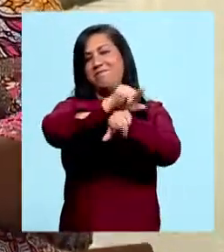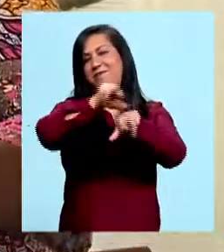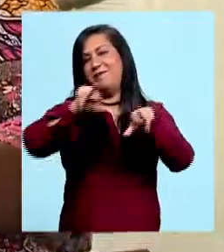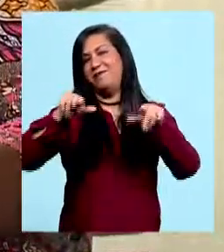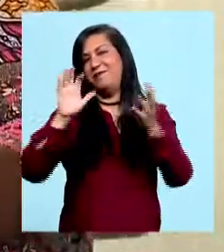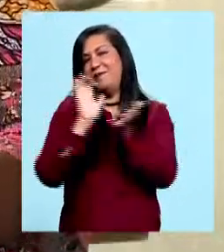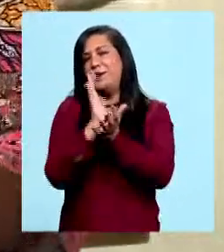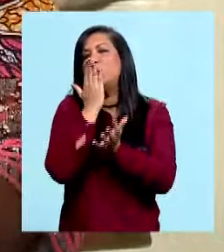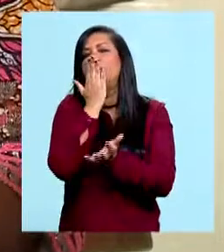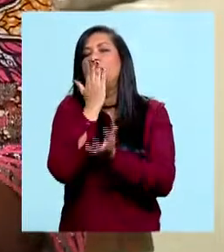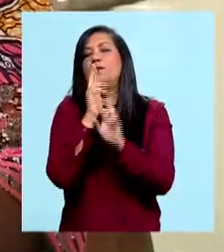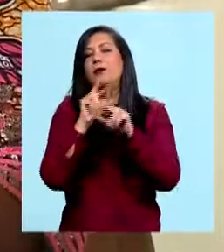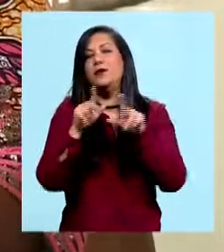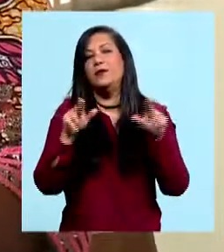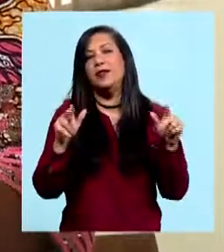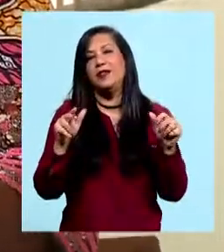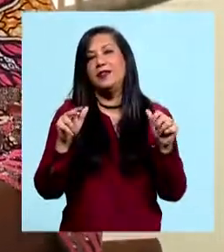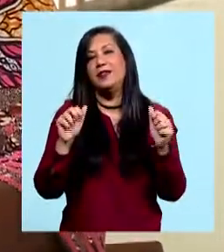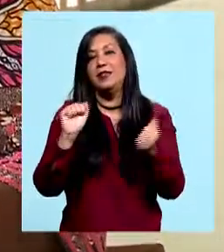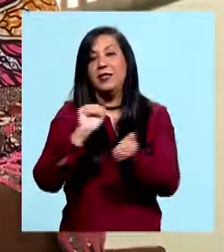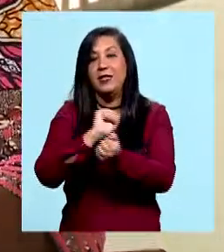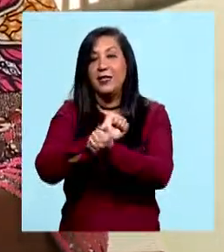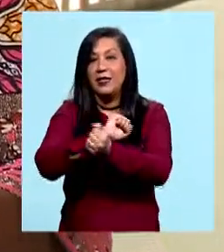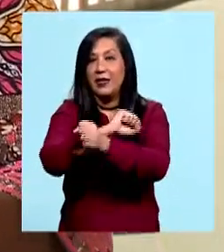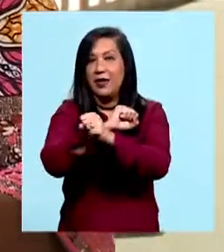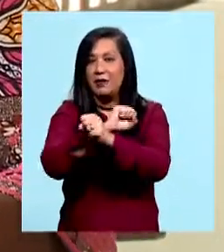globalização. Escravatura abolida?